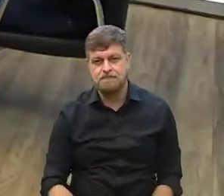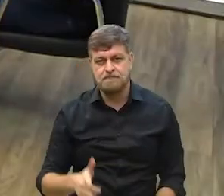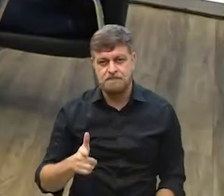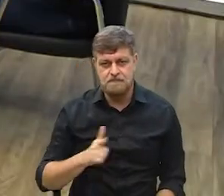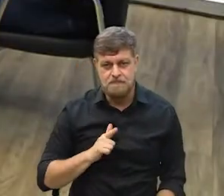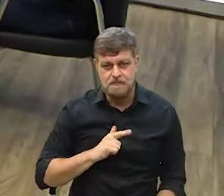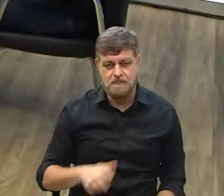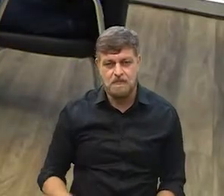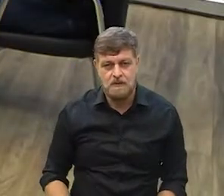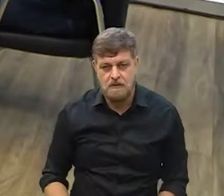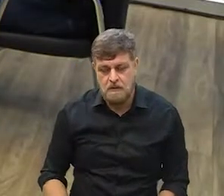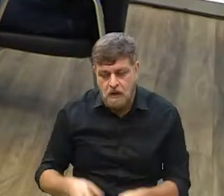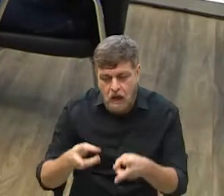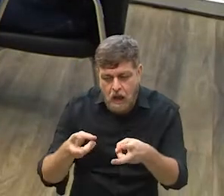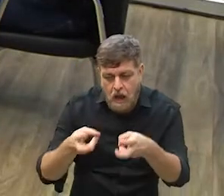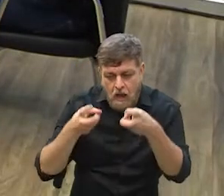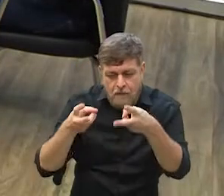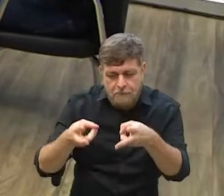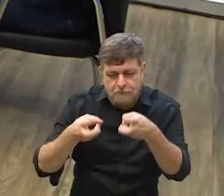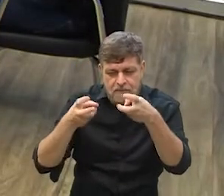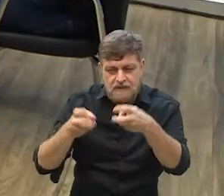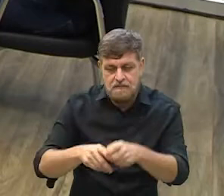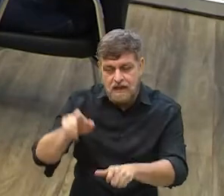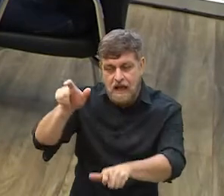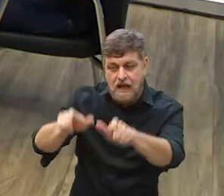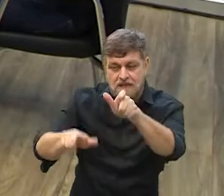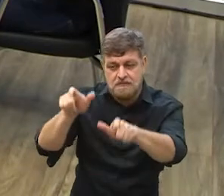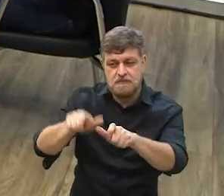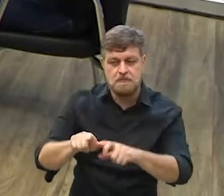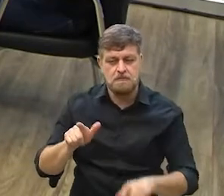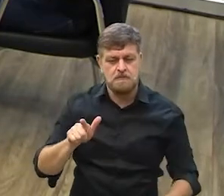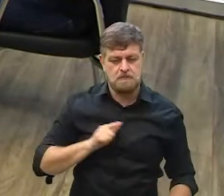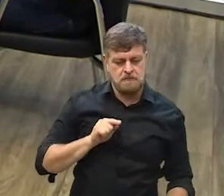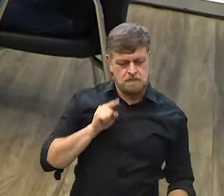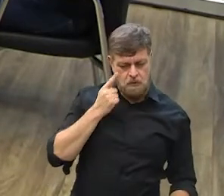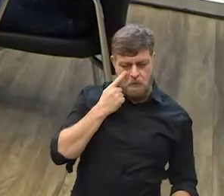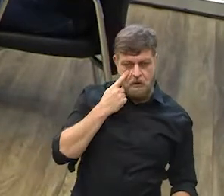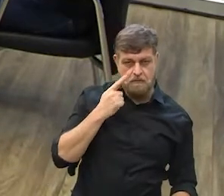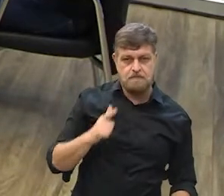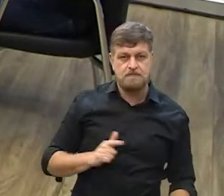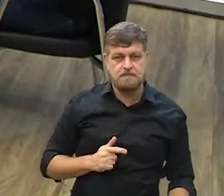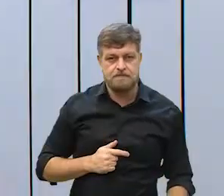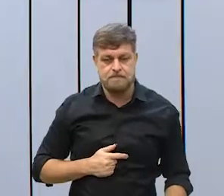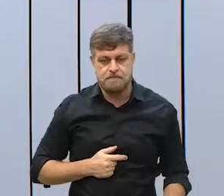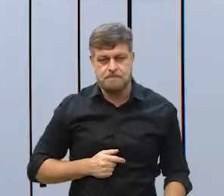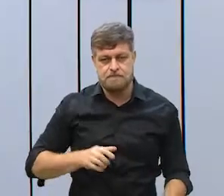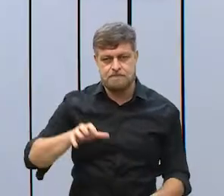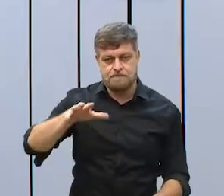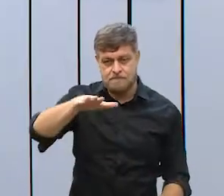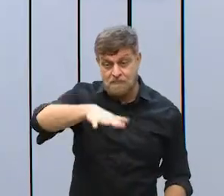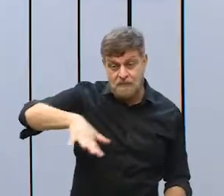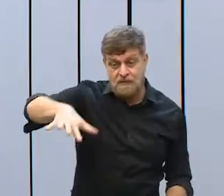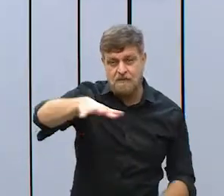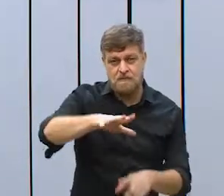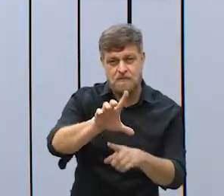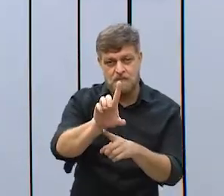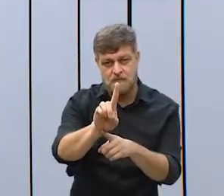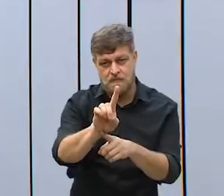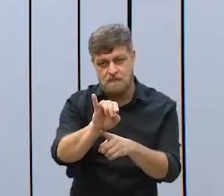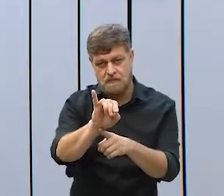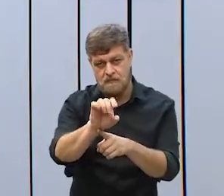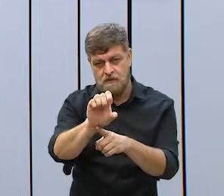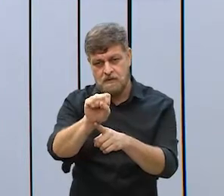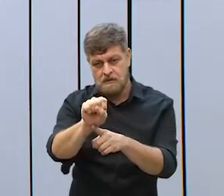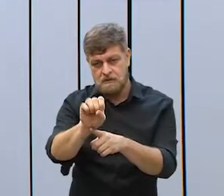valor percebido dos moradores. Então, poxa, somos um distrito, mas e aí? A gente não